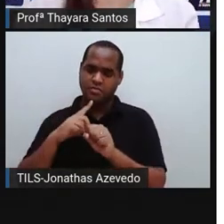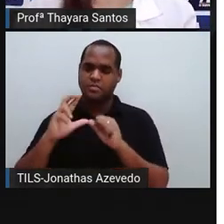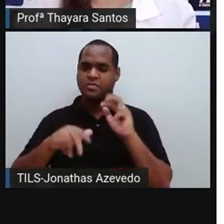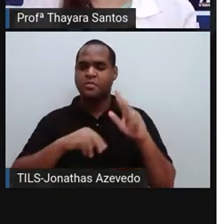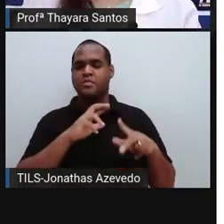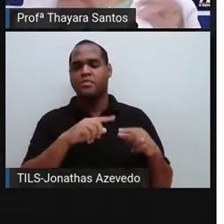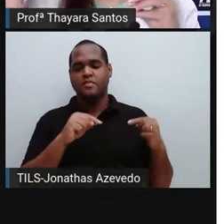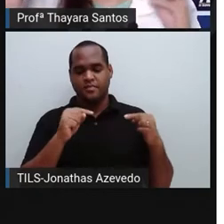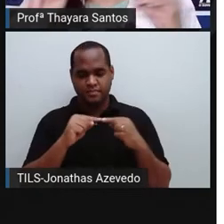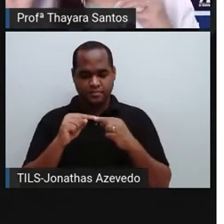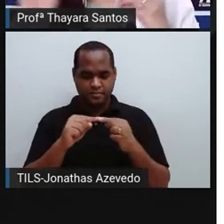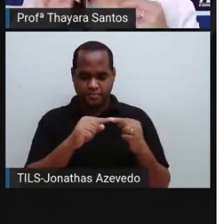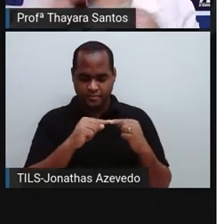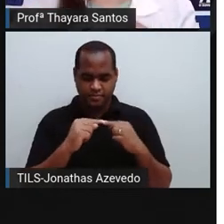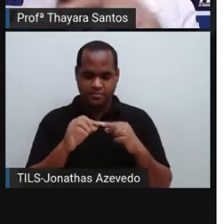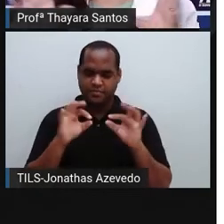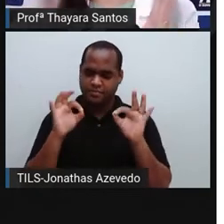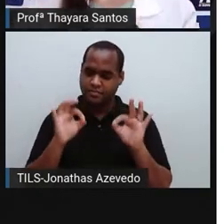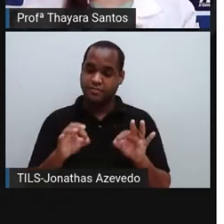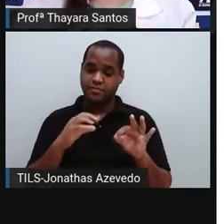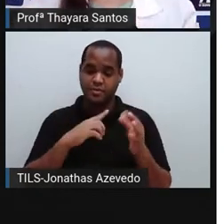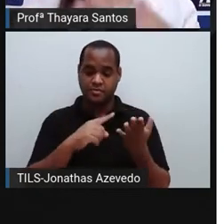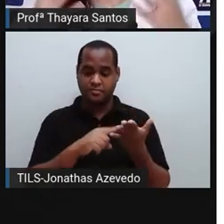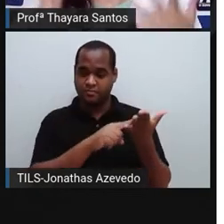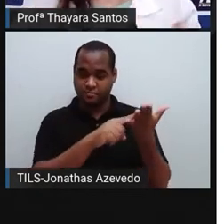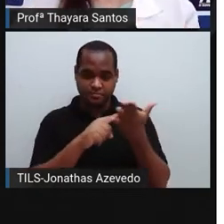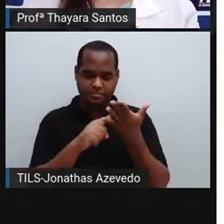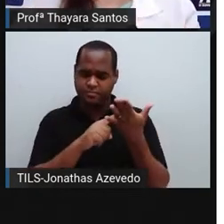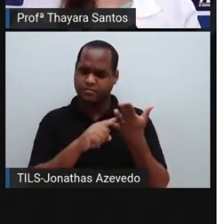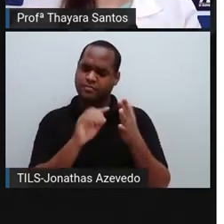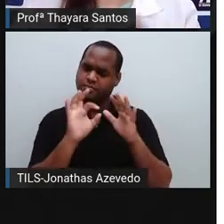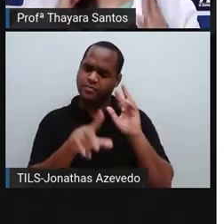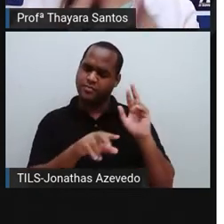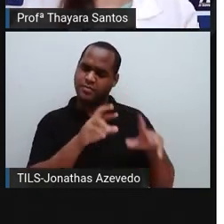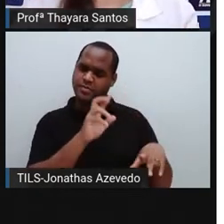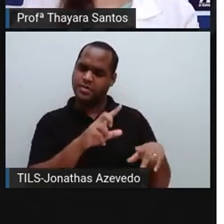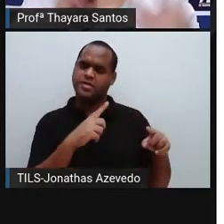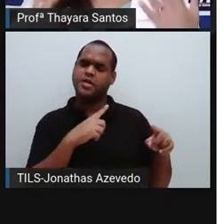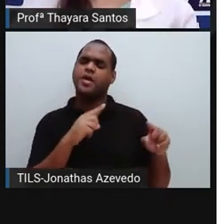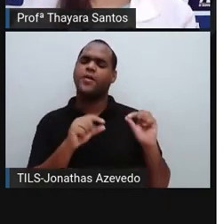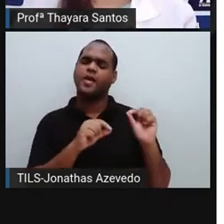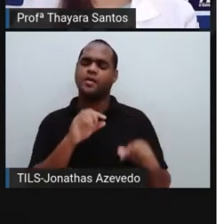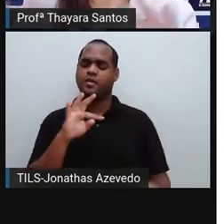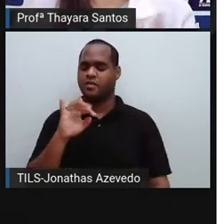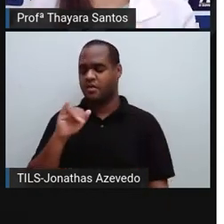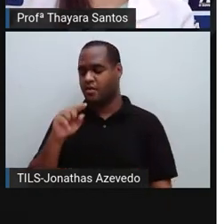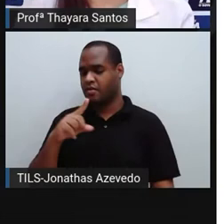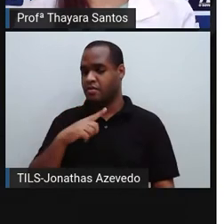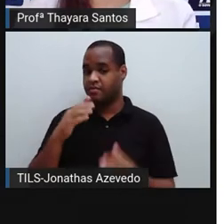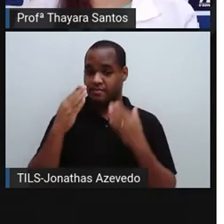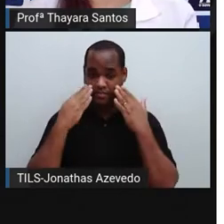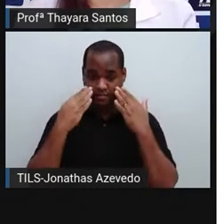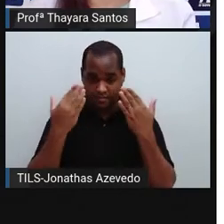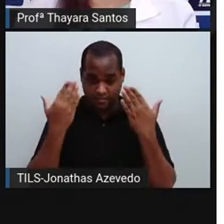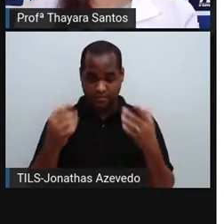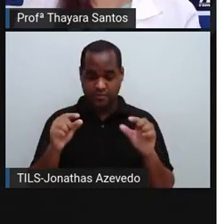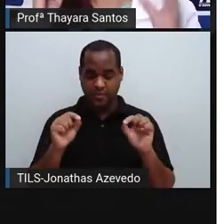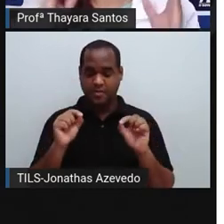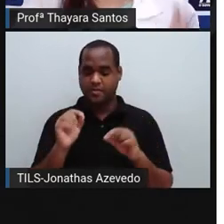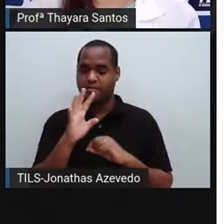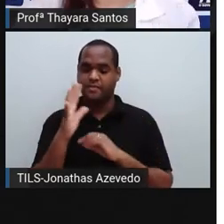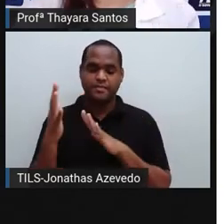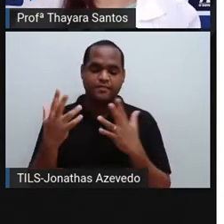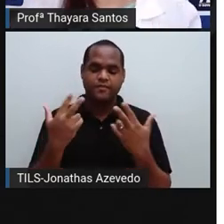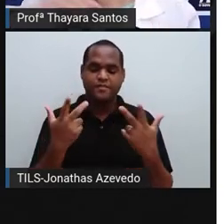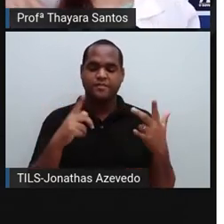cadeias juntas. Então, dá para combinar os organismos. E a teia, na verdade, é a representação do que acontece na natureza. O